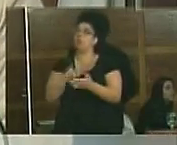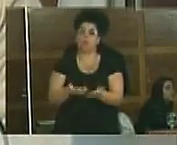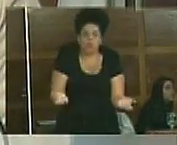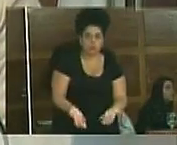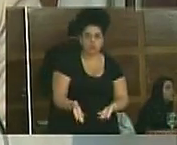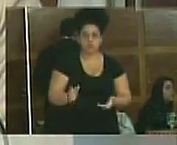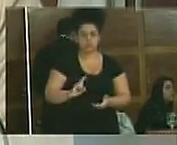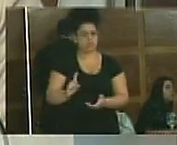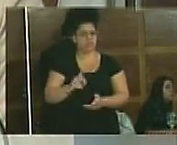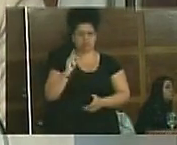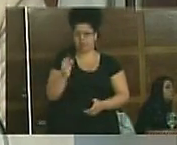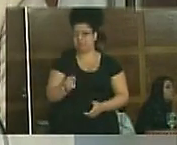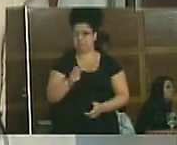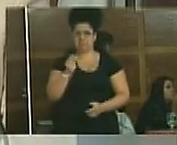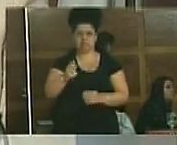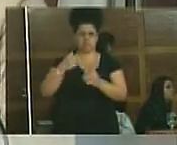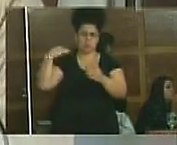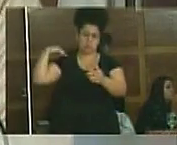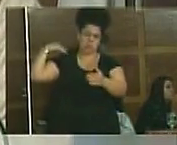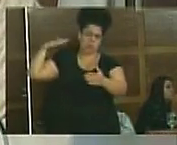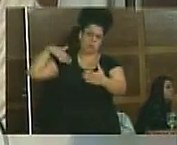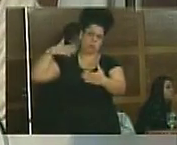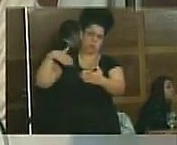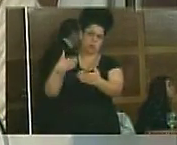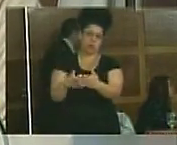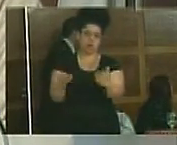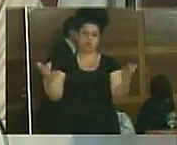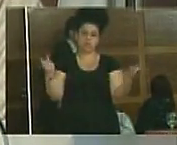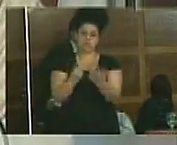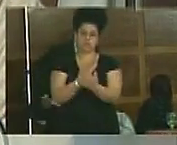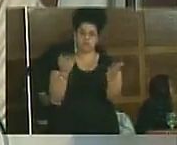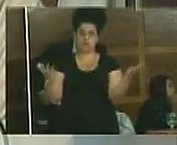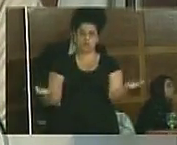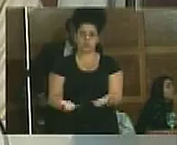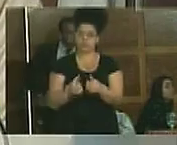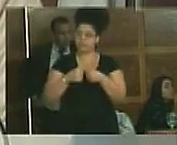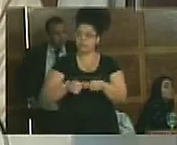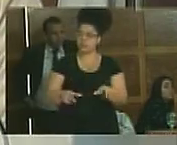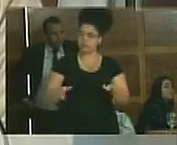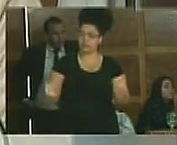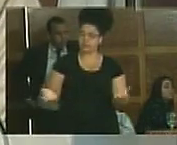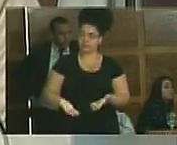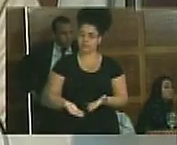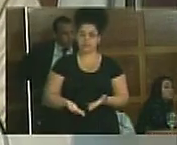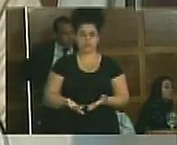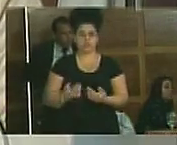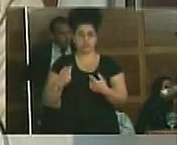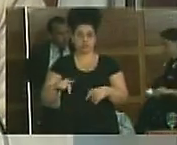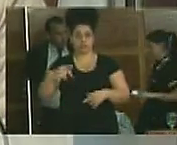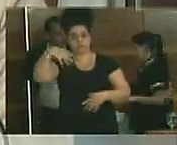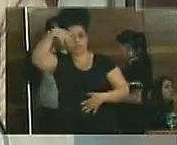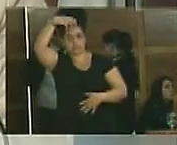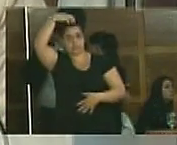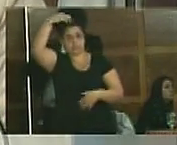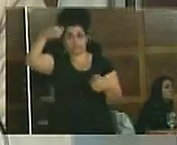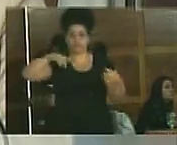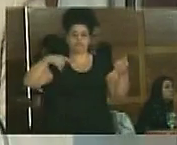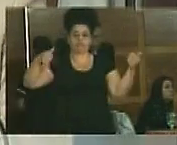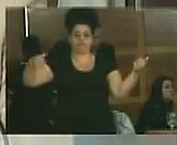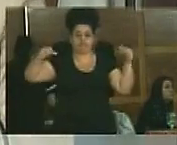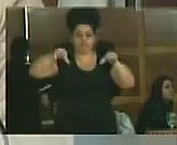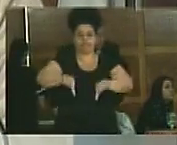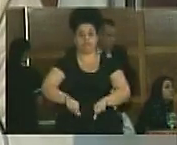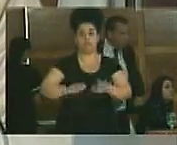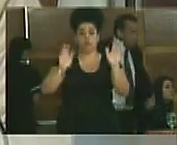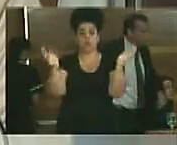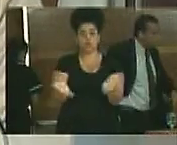um descaso tão grande que foi feito que hoje gerou ficar do jeito que está. O nosso estado, Rio de Janeiro, a nossa cidade. O que que a gente está plantando hoje